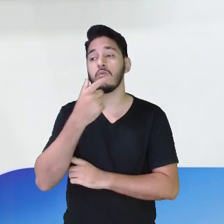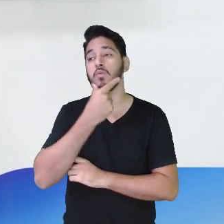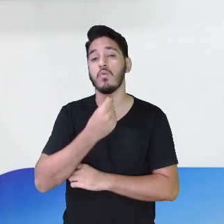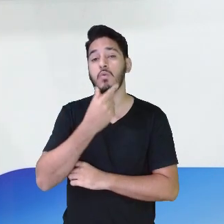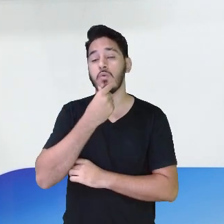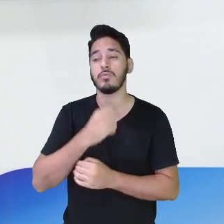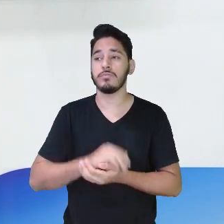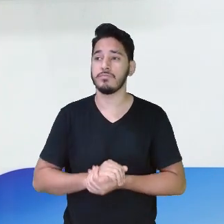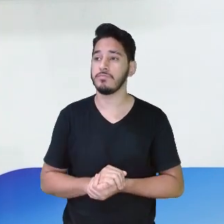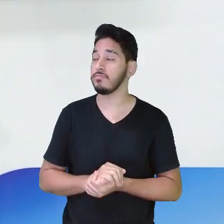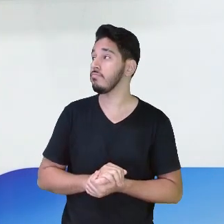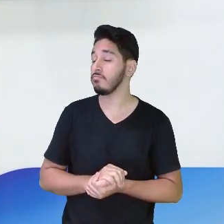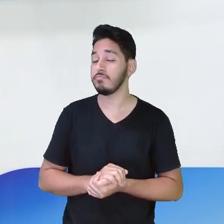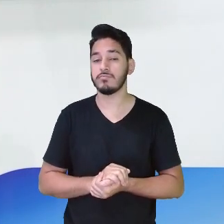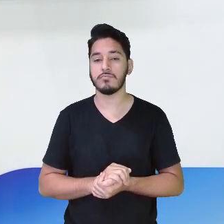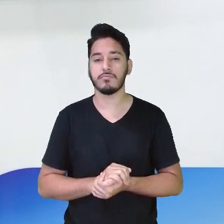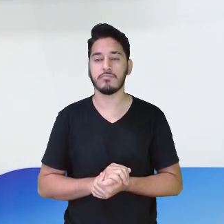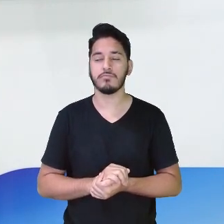Prandi. Vamos lá.